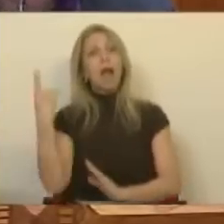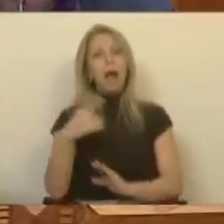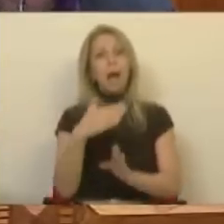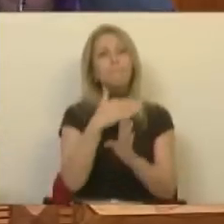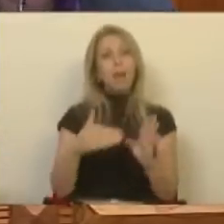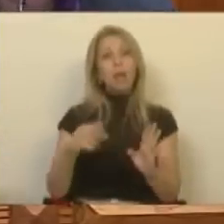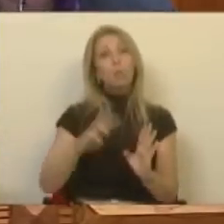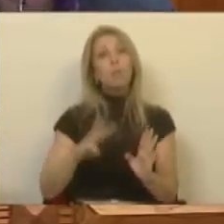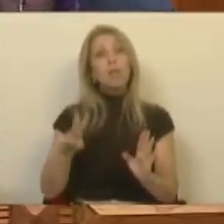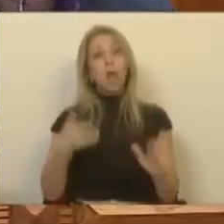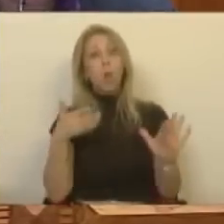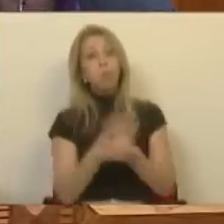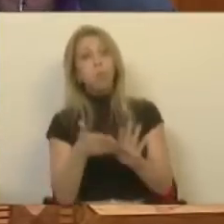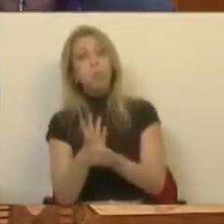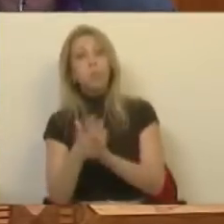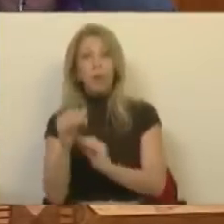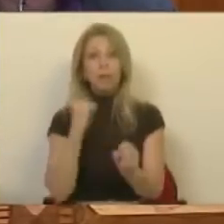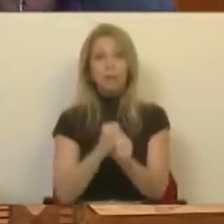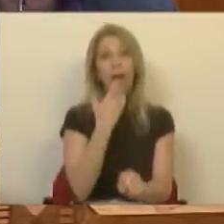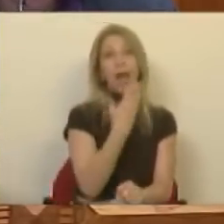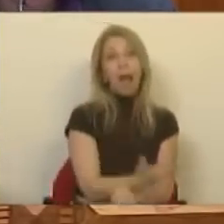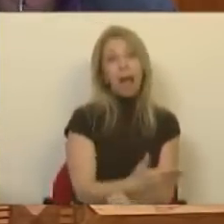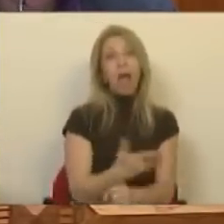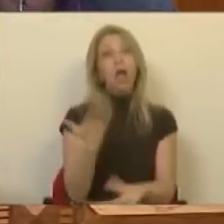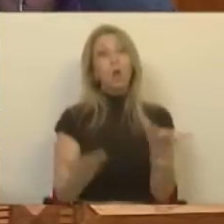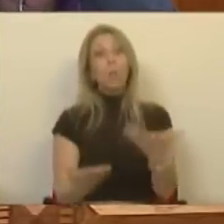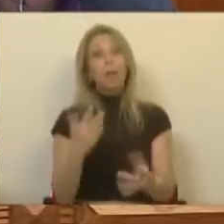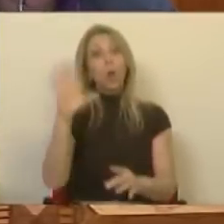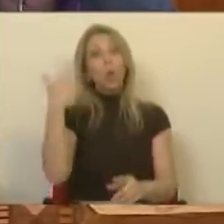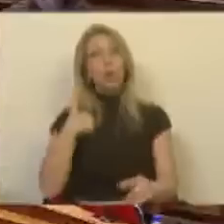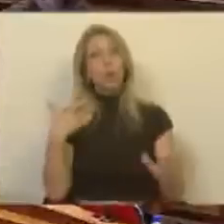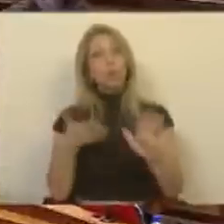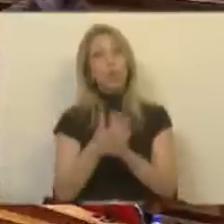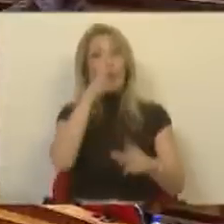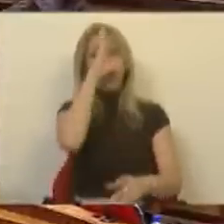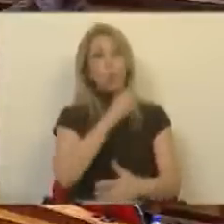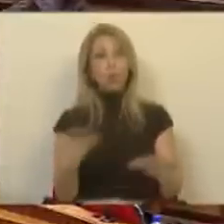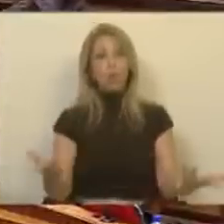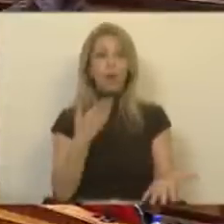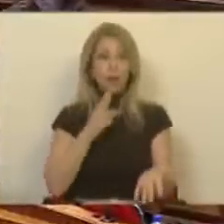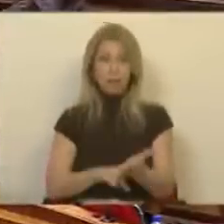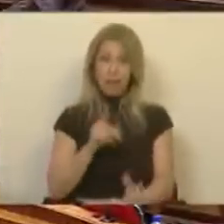de meio milhão de Empregados do que havia quando eu cheguei ao ver esta guerra é realidade Senhor